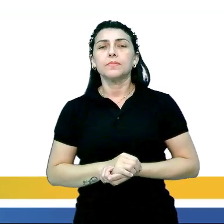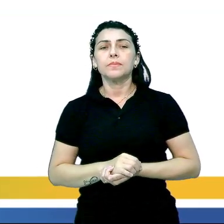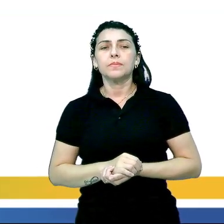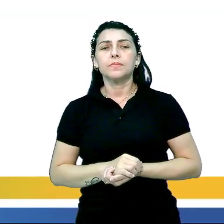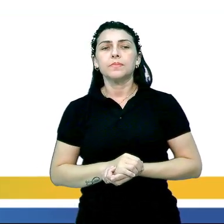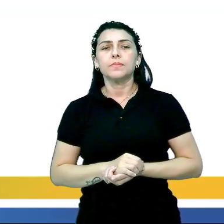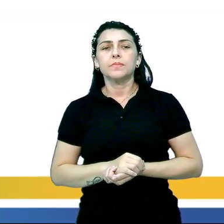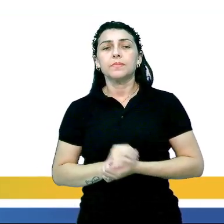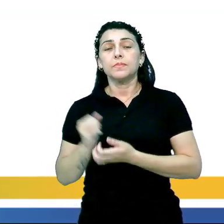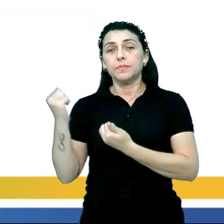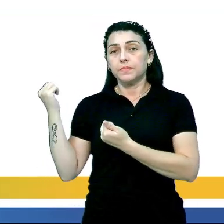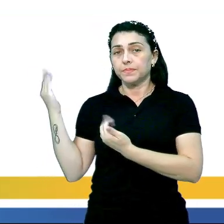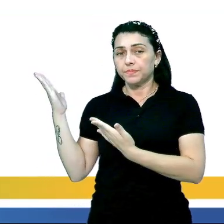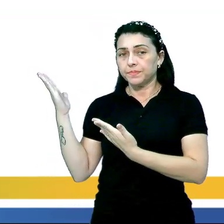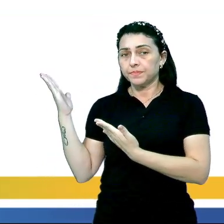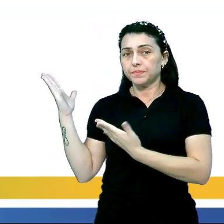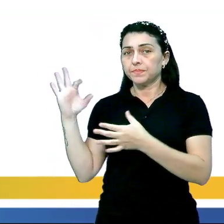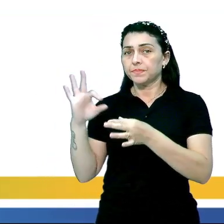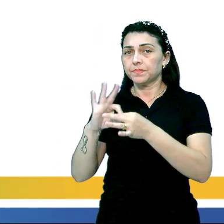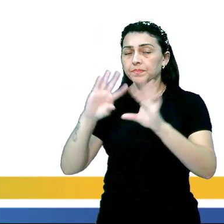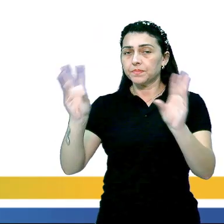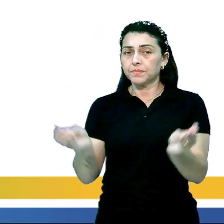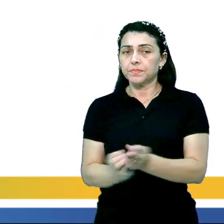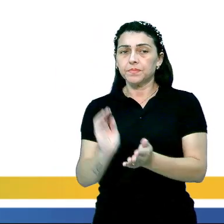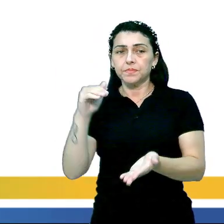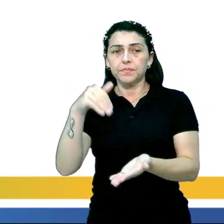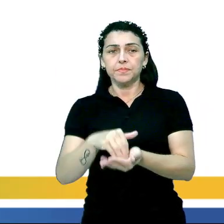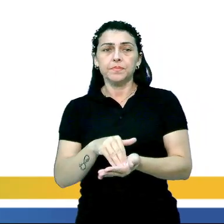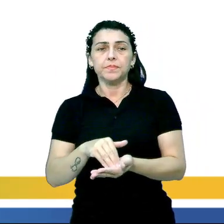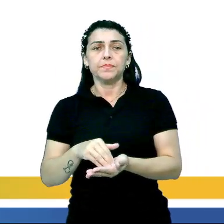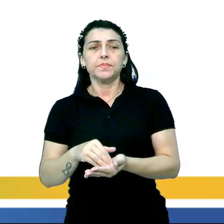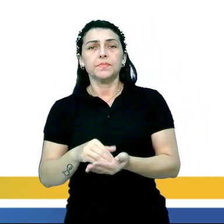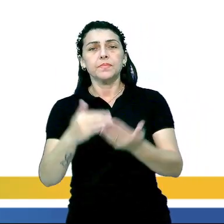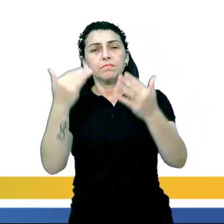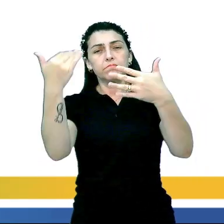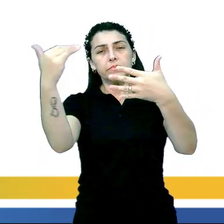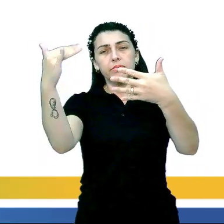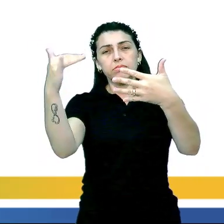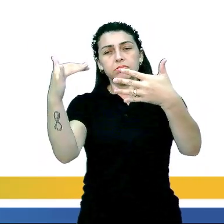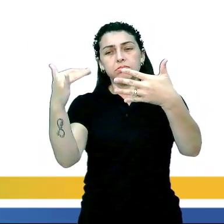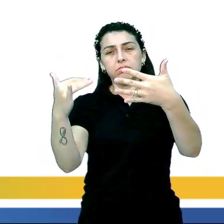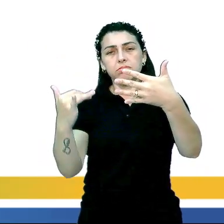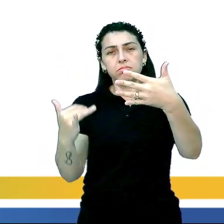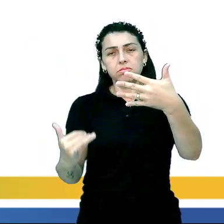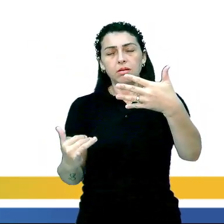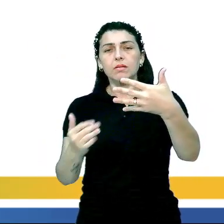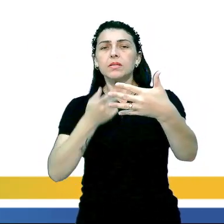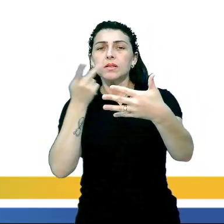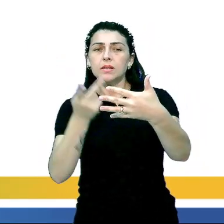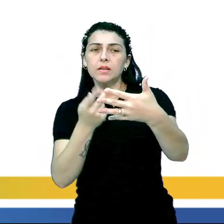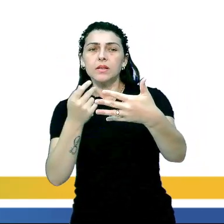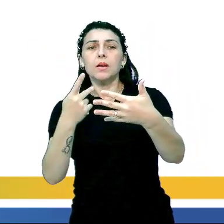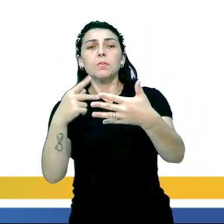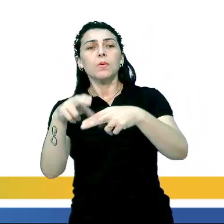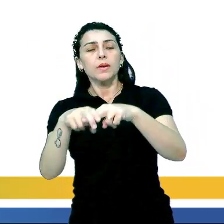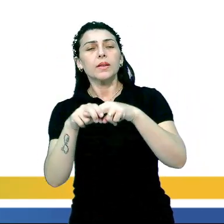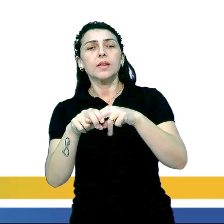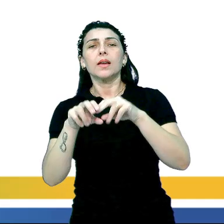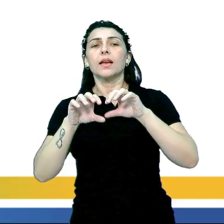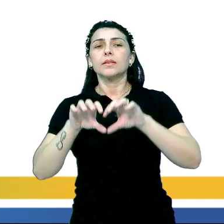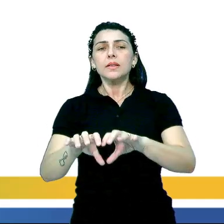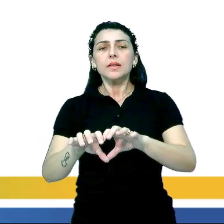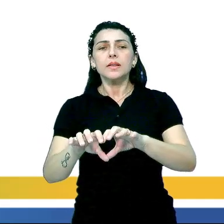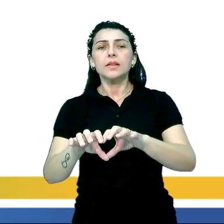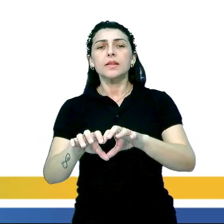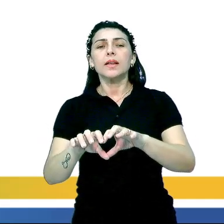lá. Conectivos para a conclusão. Então, dando ideia de conclusão, quando você fala por isso,